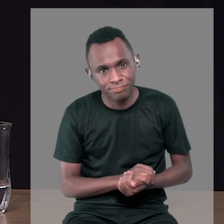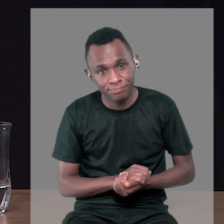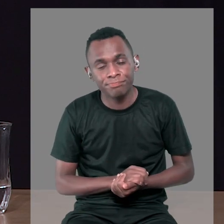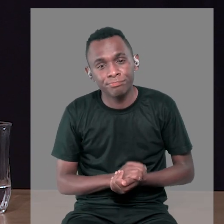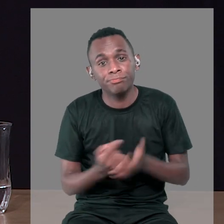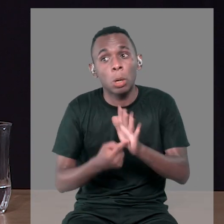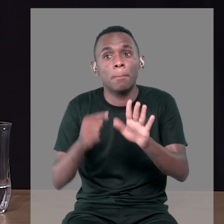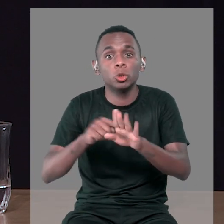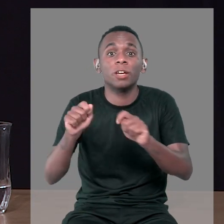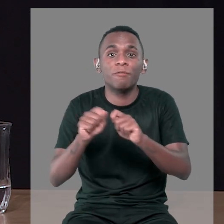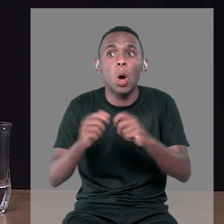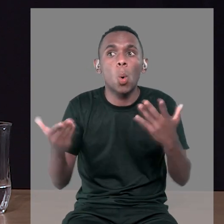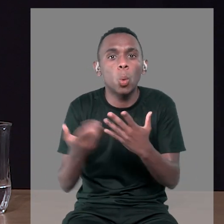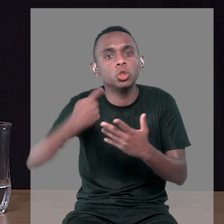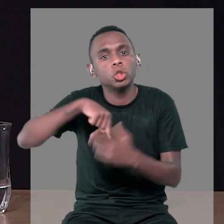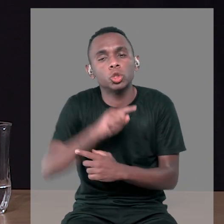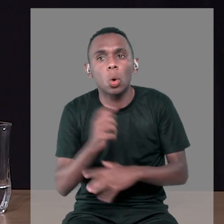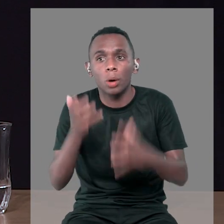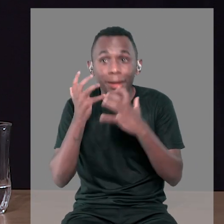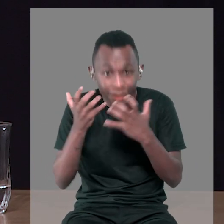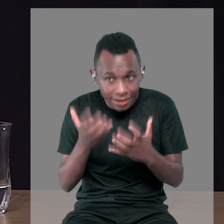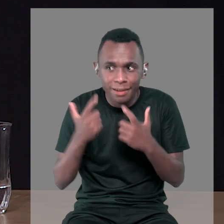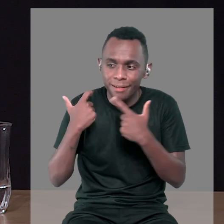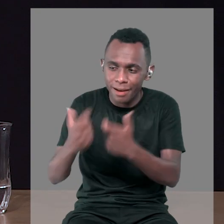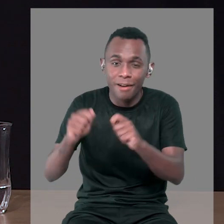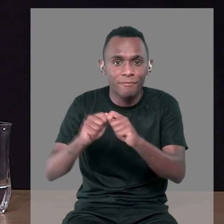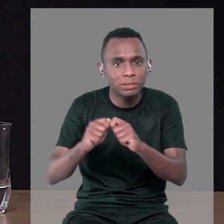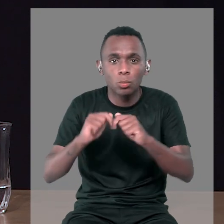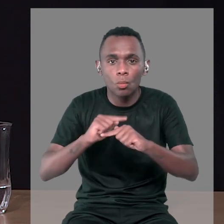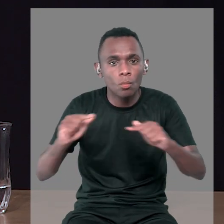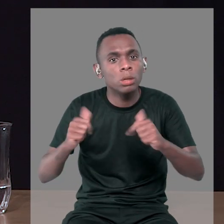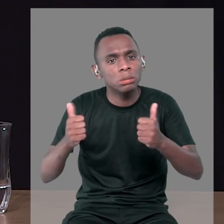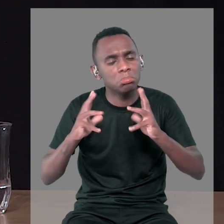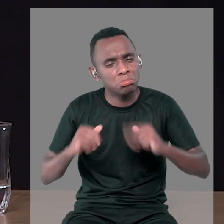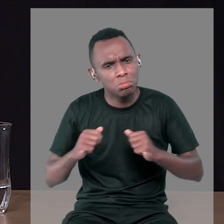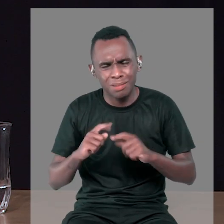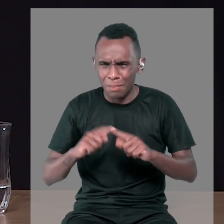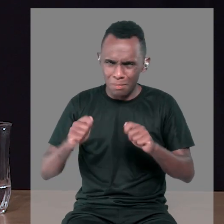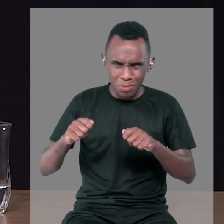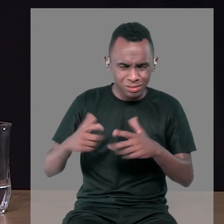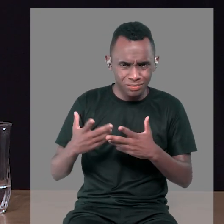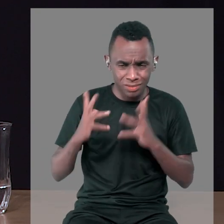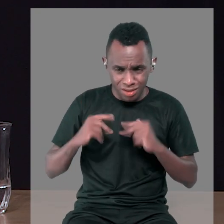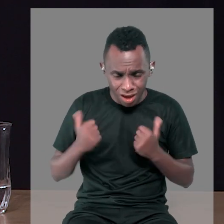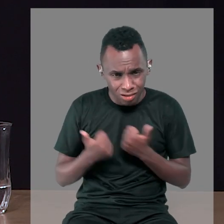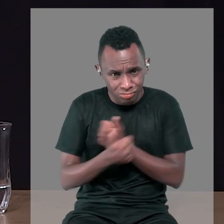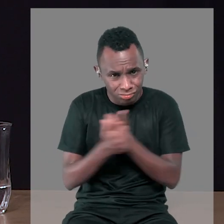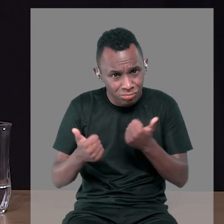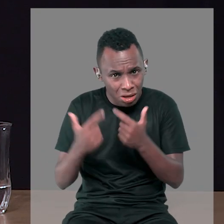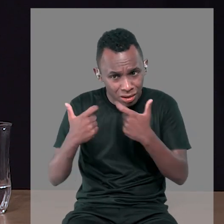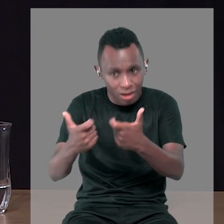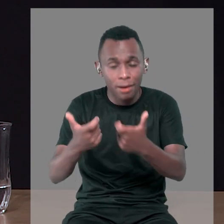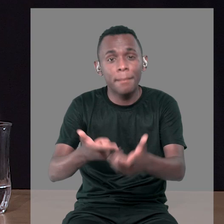Abstração que faz com que hoje nós queiramos fazer guerra limpa, como se isso fosse possível. Ou guerra asséptica.